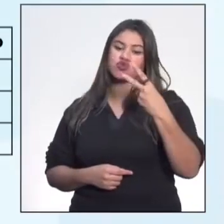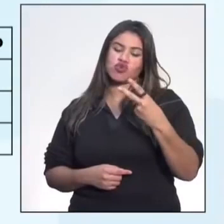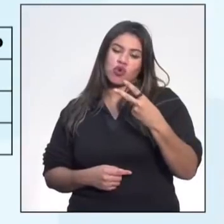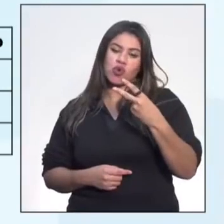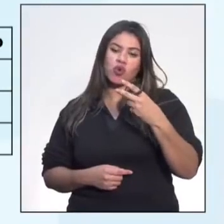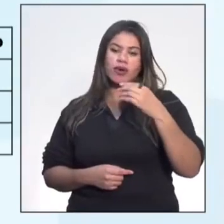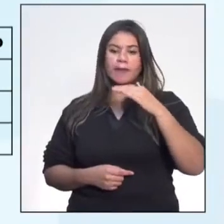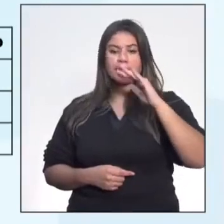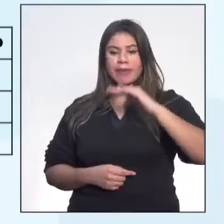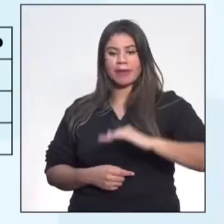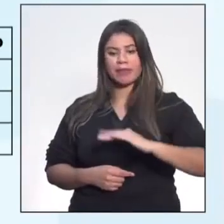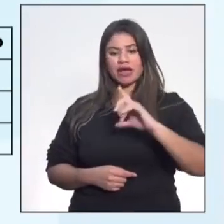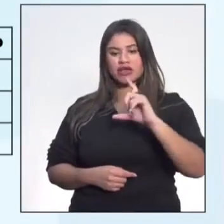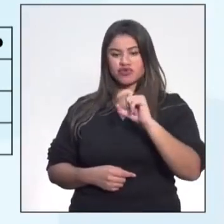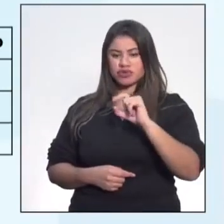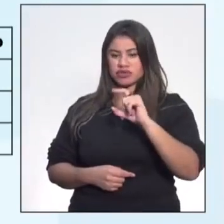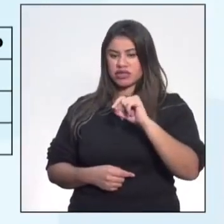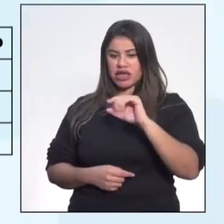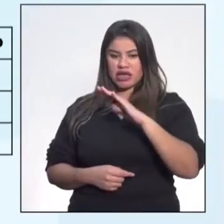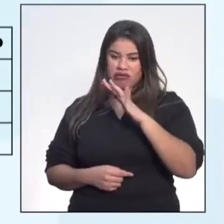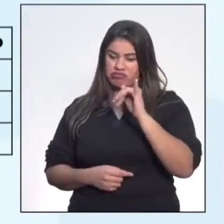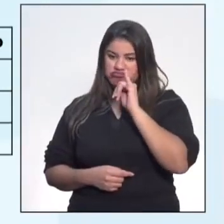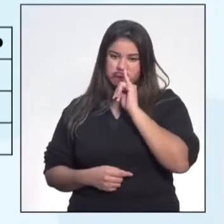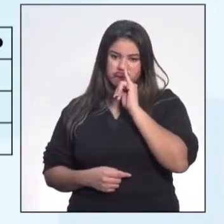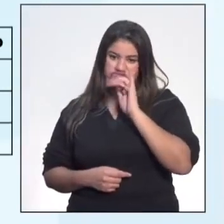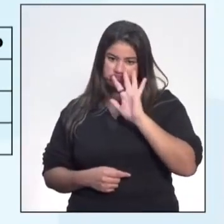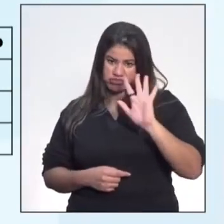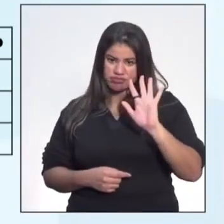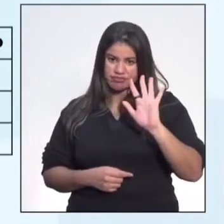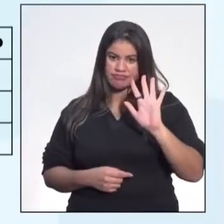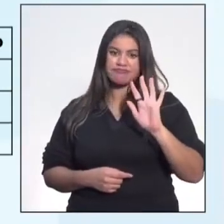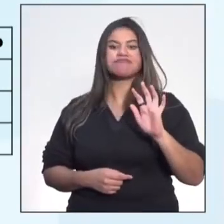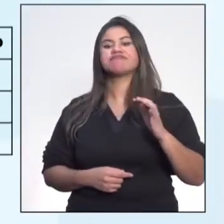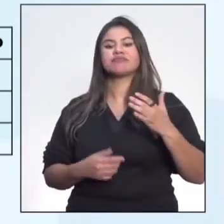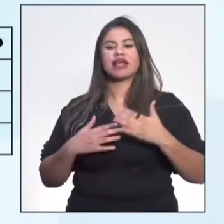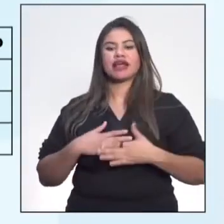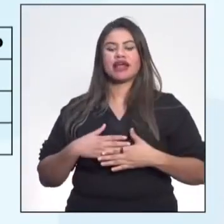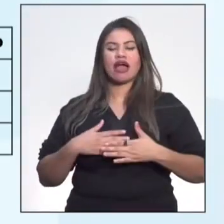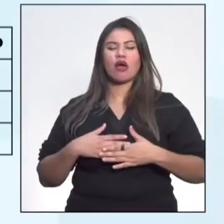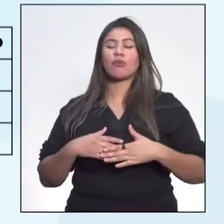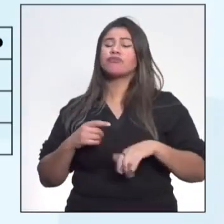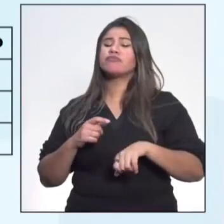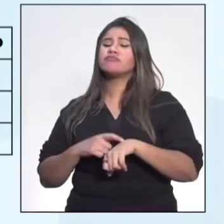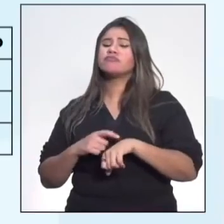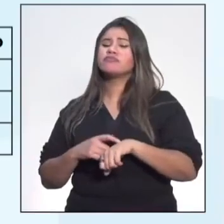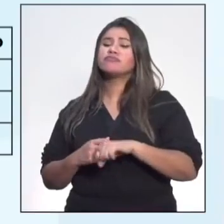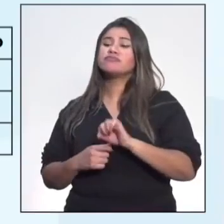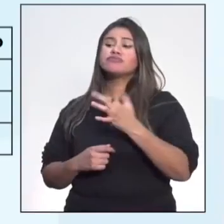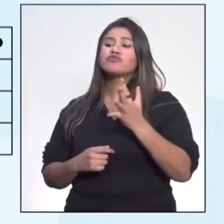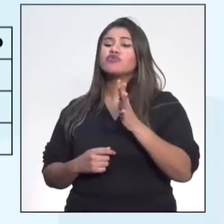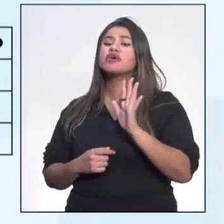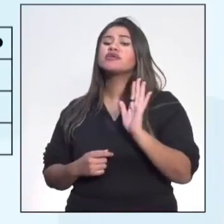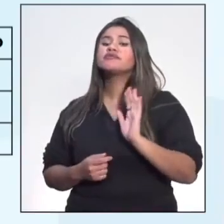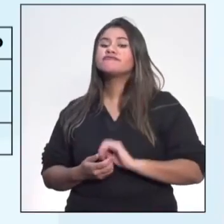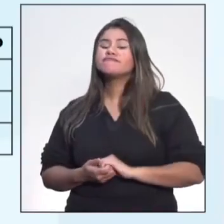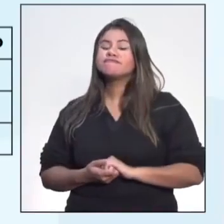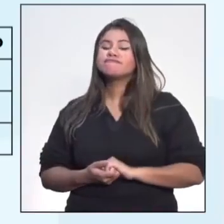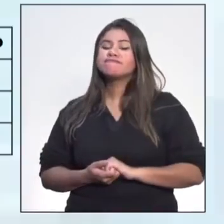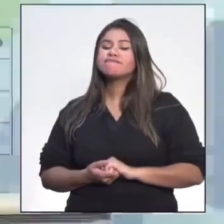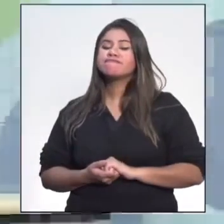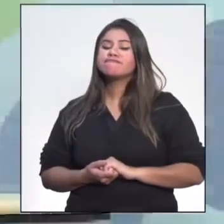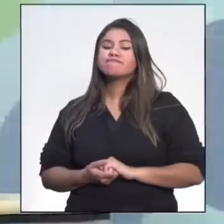para baixo 10 unidades, algo do tipo, tá bom? Com calma. Professor Inês, quanto tempo nós temos para essa